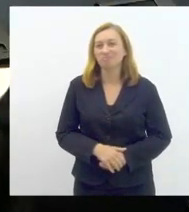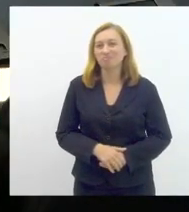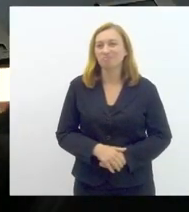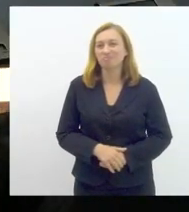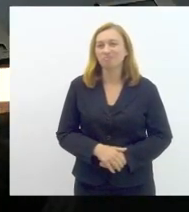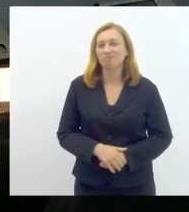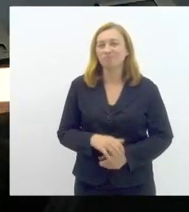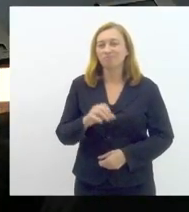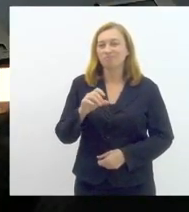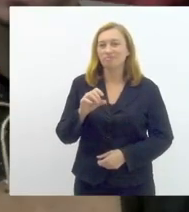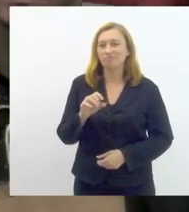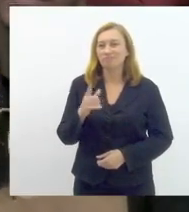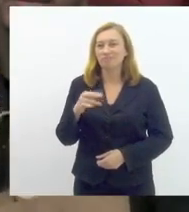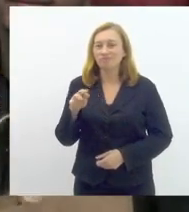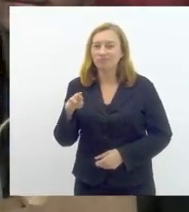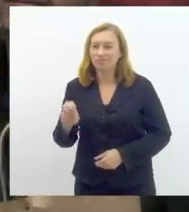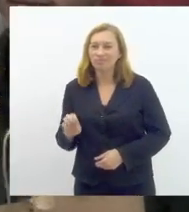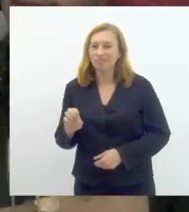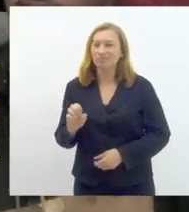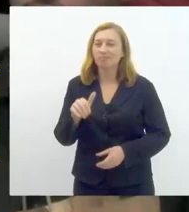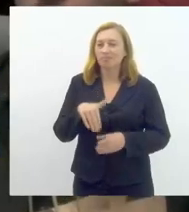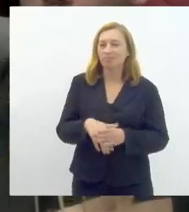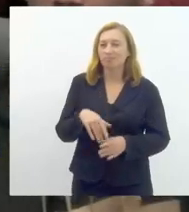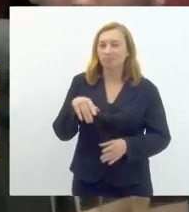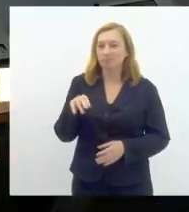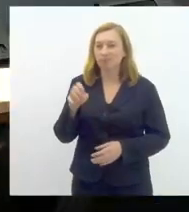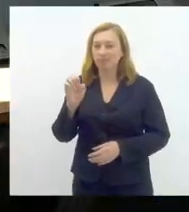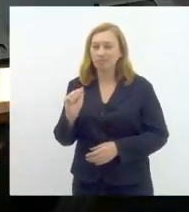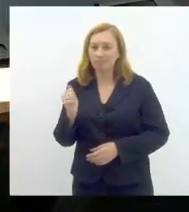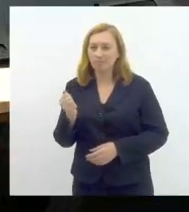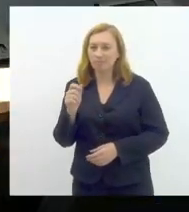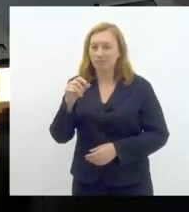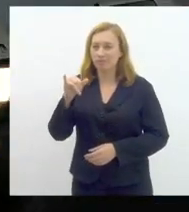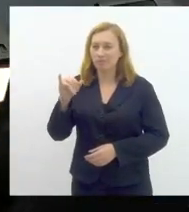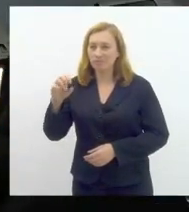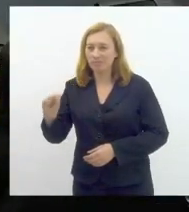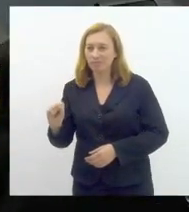Eu sou a Graciele, e eu voto em Maria Inês de Tanguá.